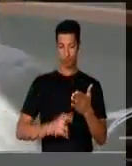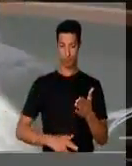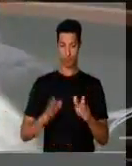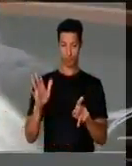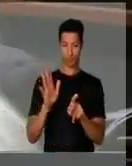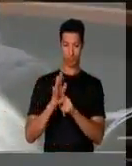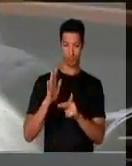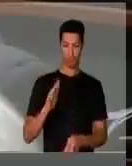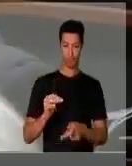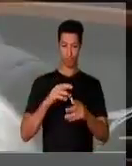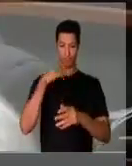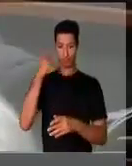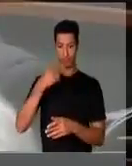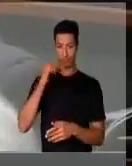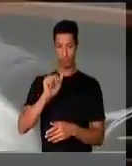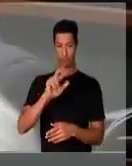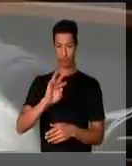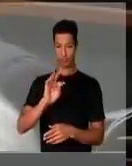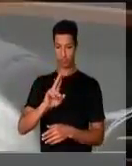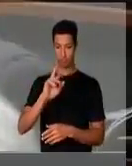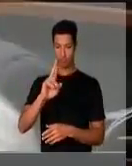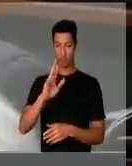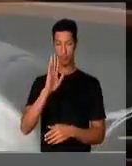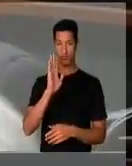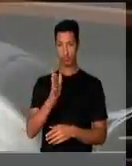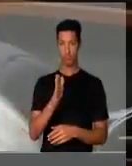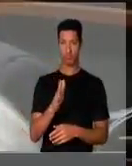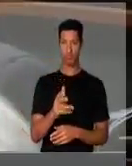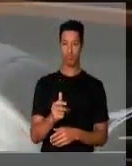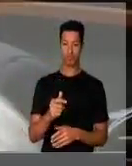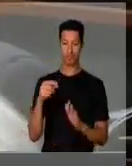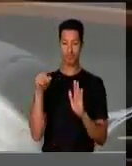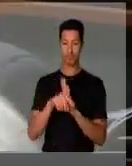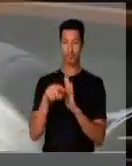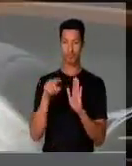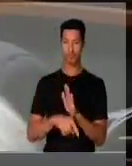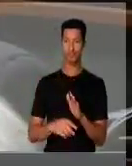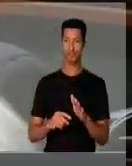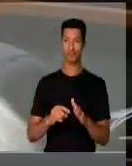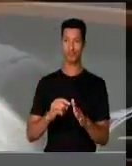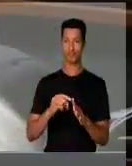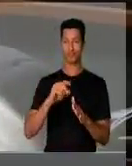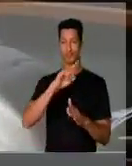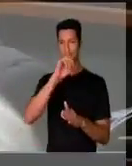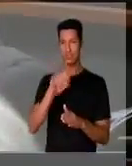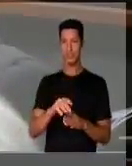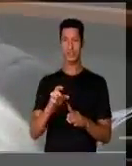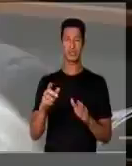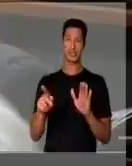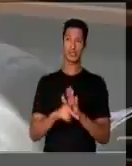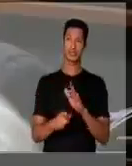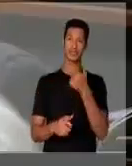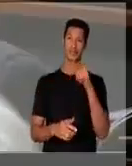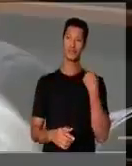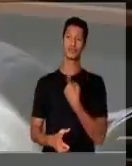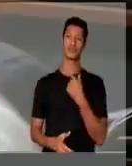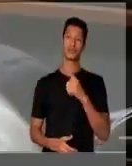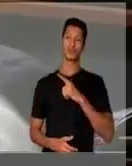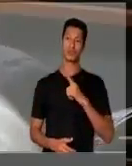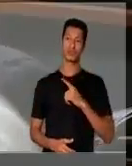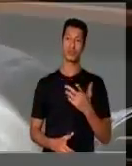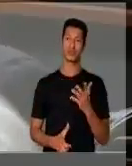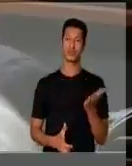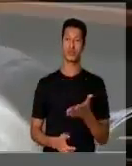relatório do deputado Arthur Maia foram questionados, analisados, examinados, sem que nós